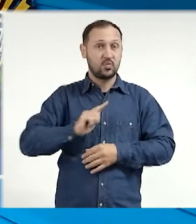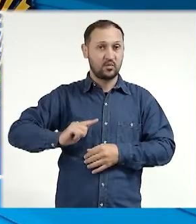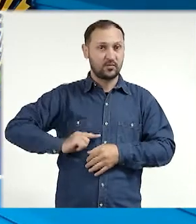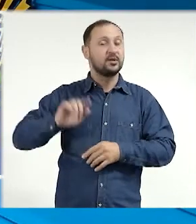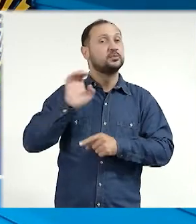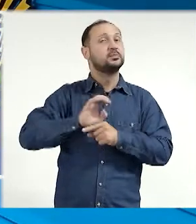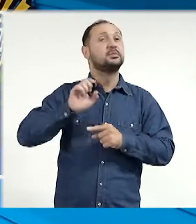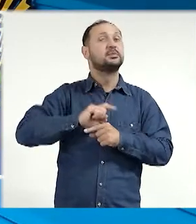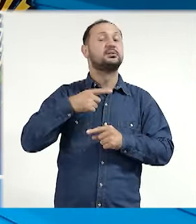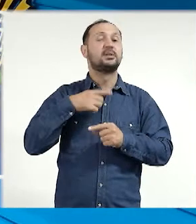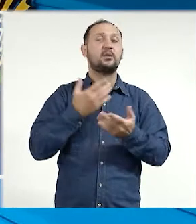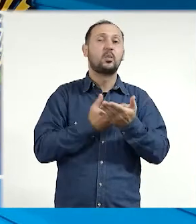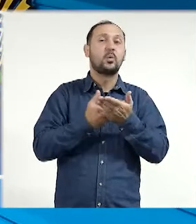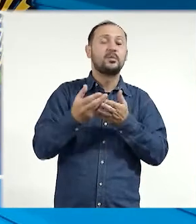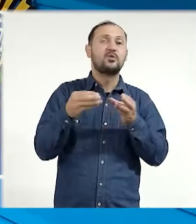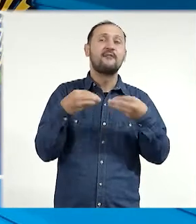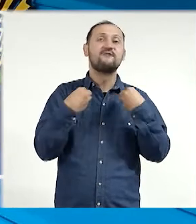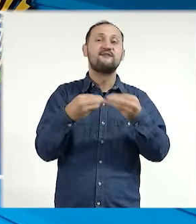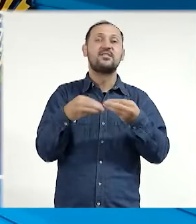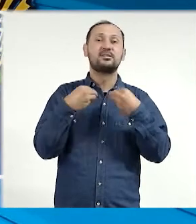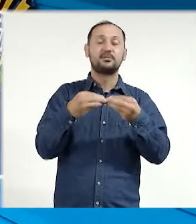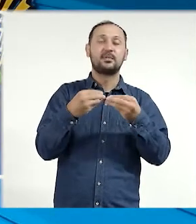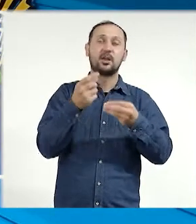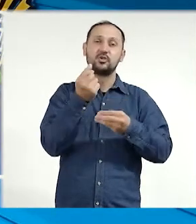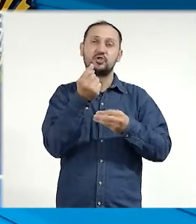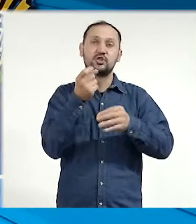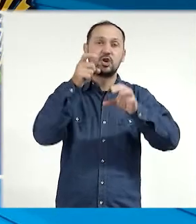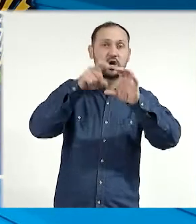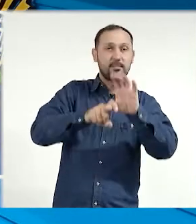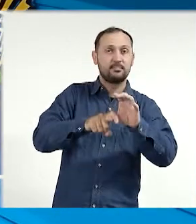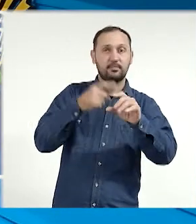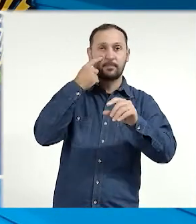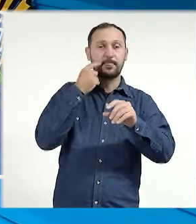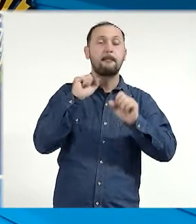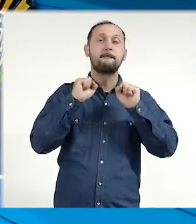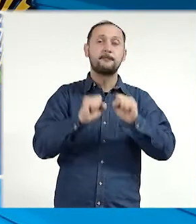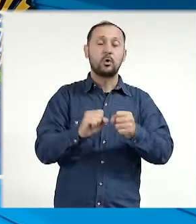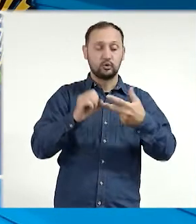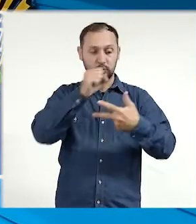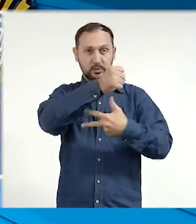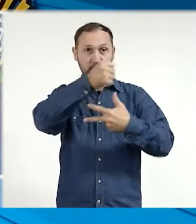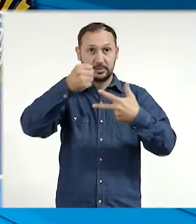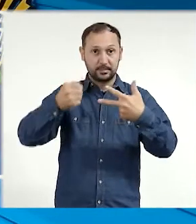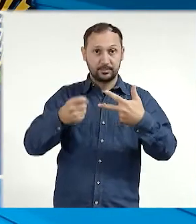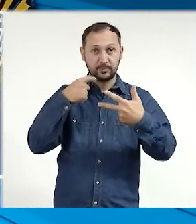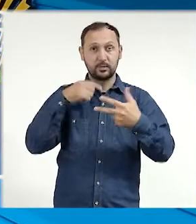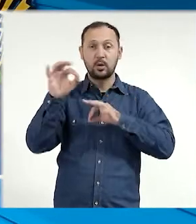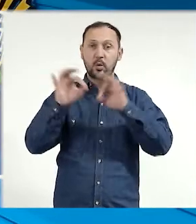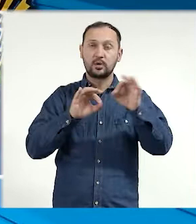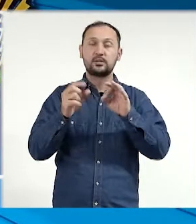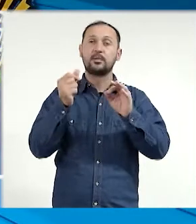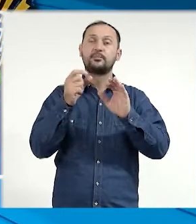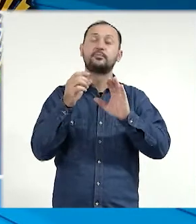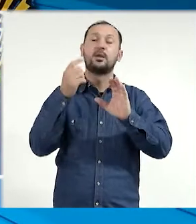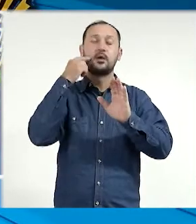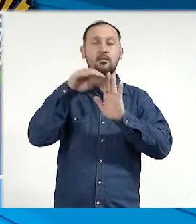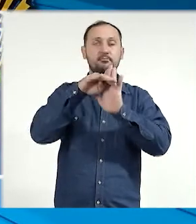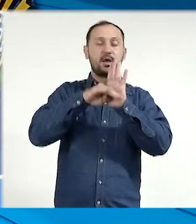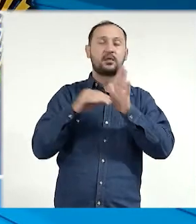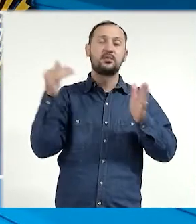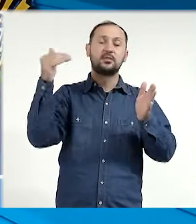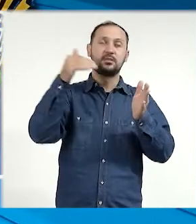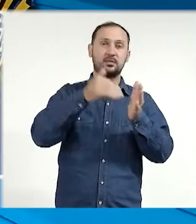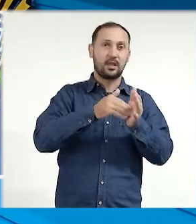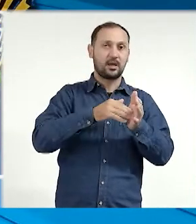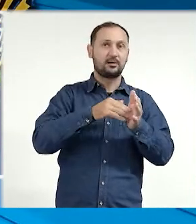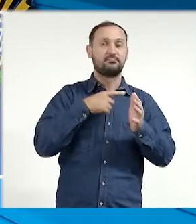governo estadual flexibilizou as previsões de receitas e despesas. Os poderes terão até 17 de agosto para encaminhar os seus orçamentos.